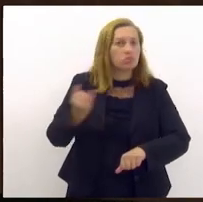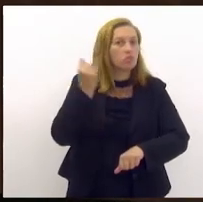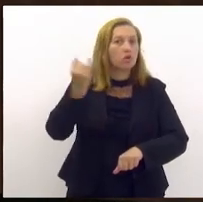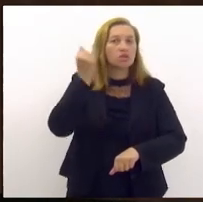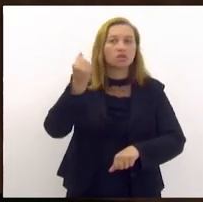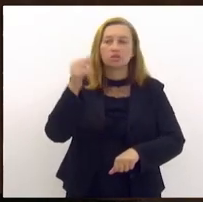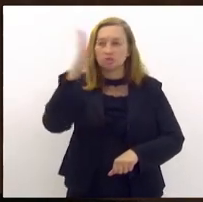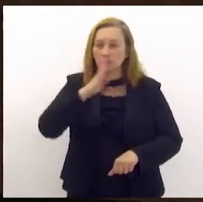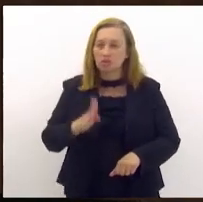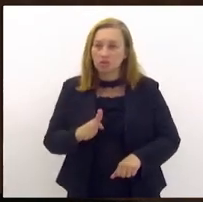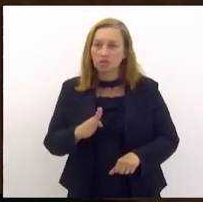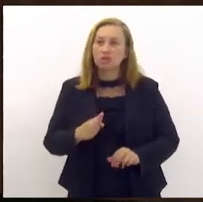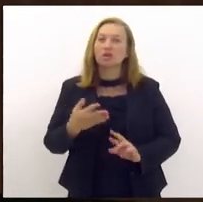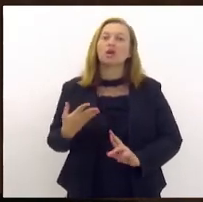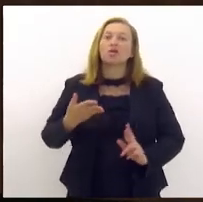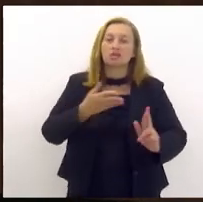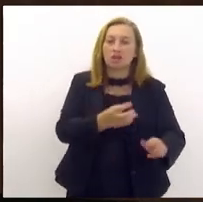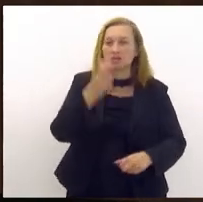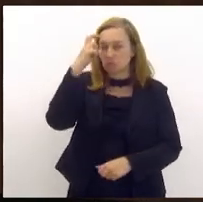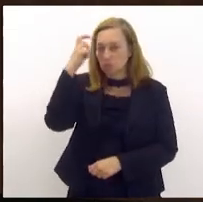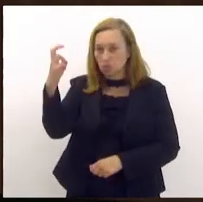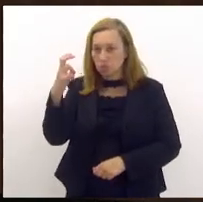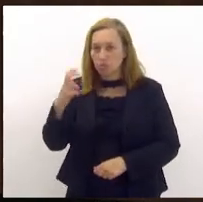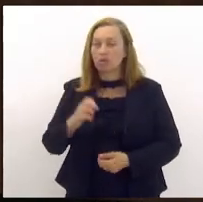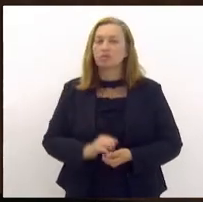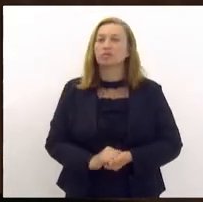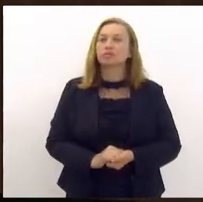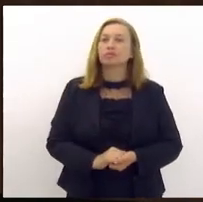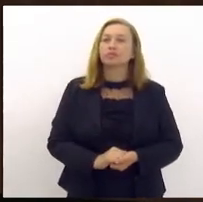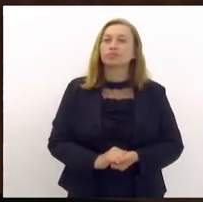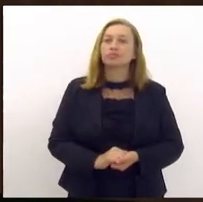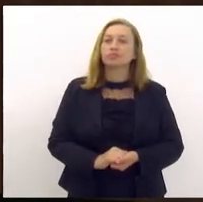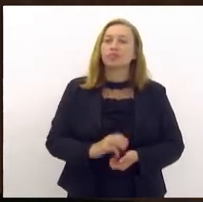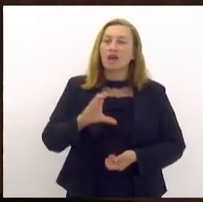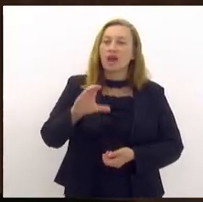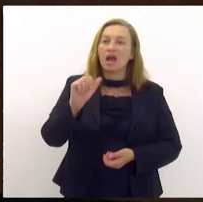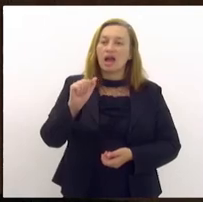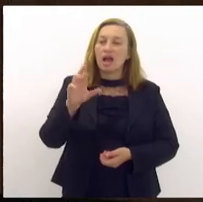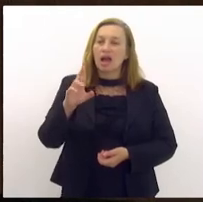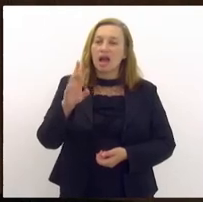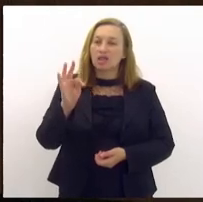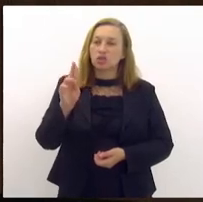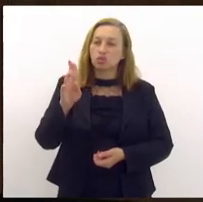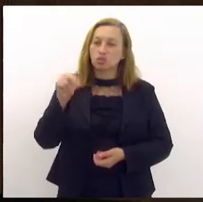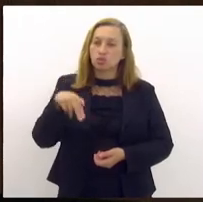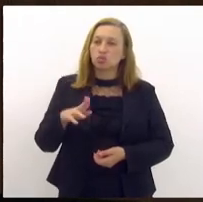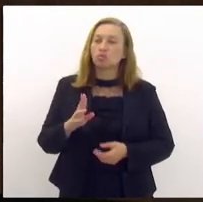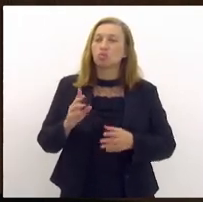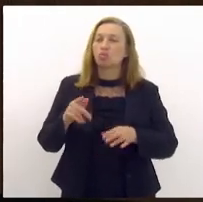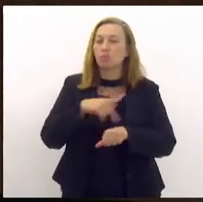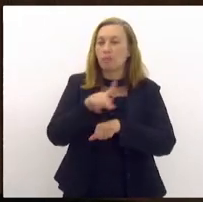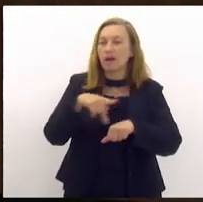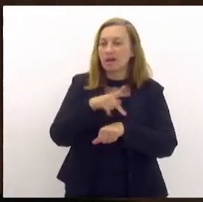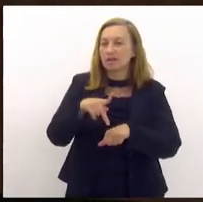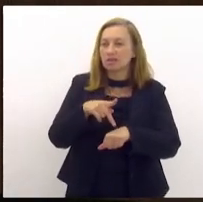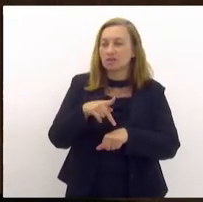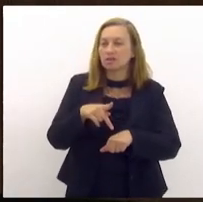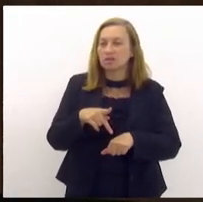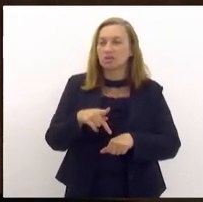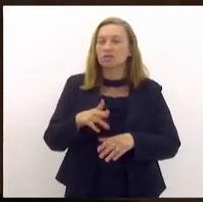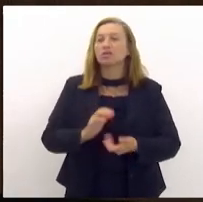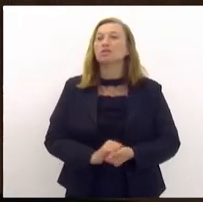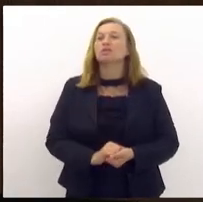no Brasil, que foi de efervescência cultural e de estabelecimento do cartoon no país e com uma função política muito